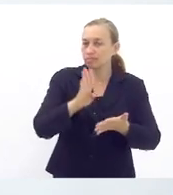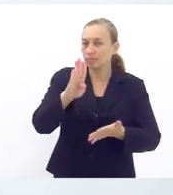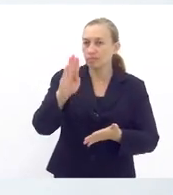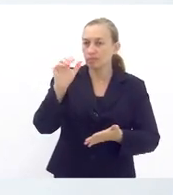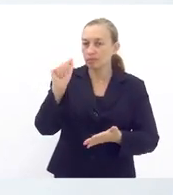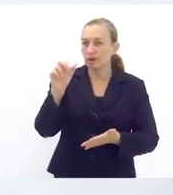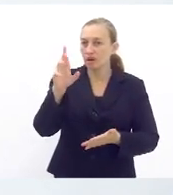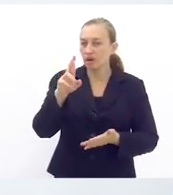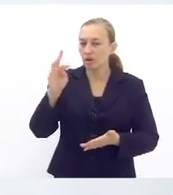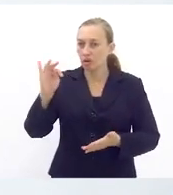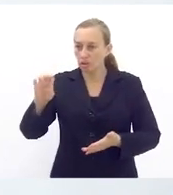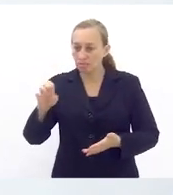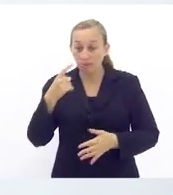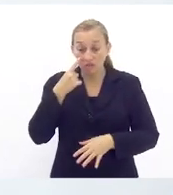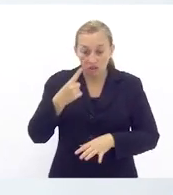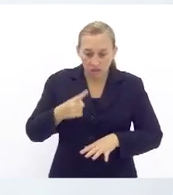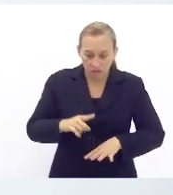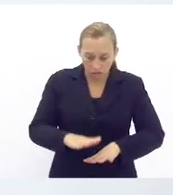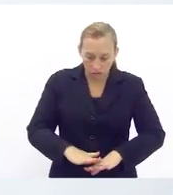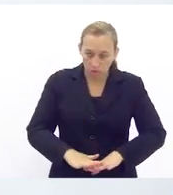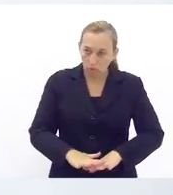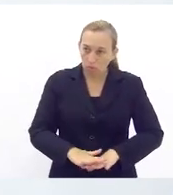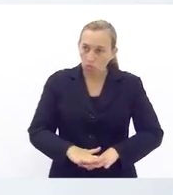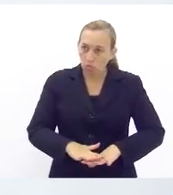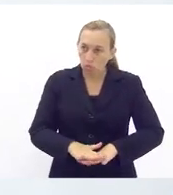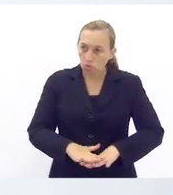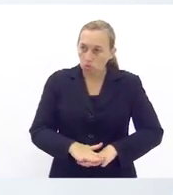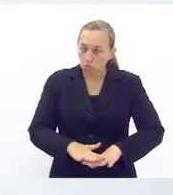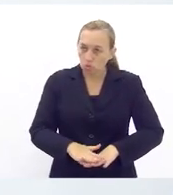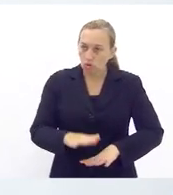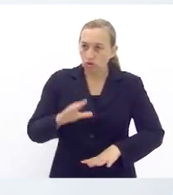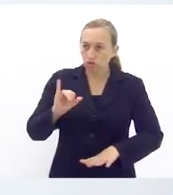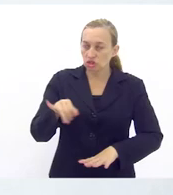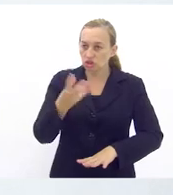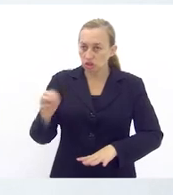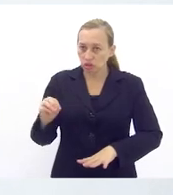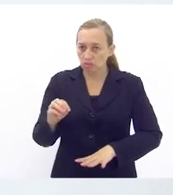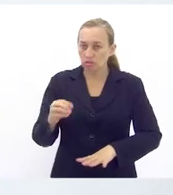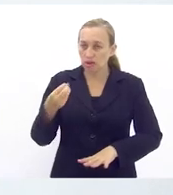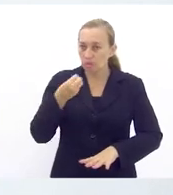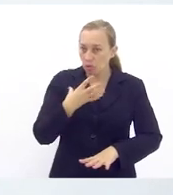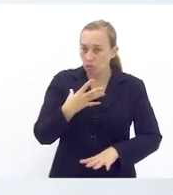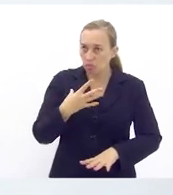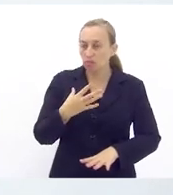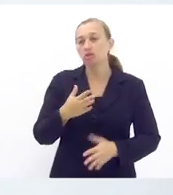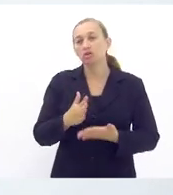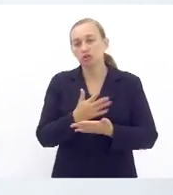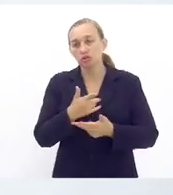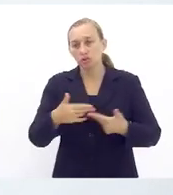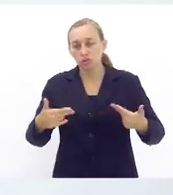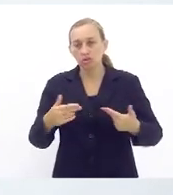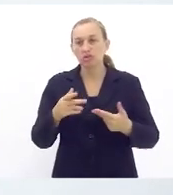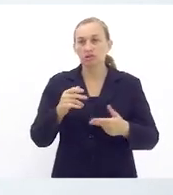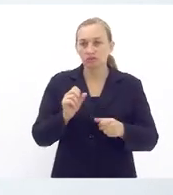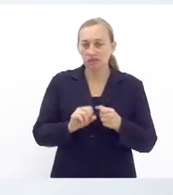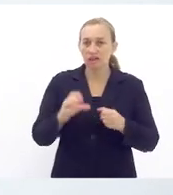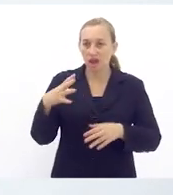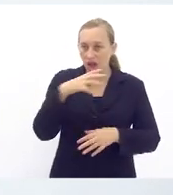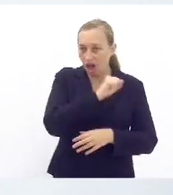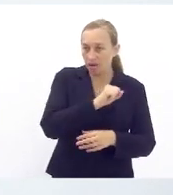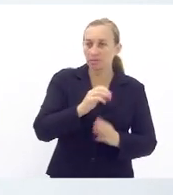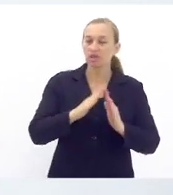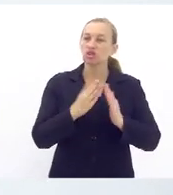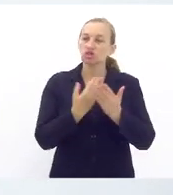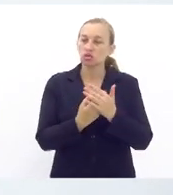ver se o piso tá todo estável são coisas que a gente pode fazer de forma mais imediata e que na realidade a Faetec já começou a já deu